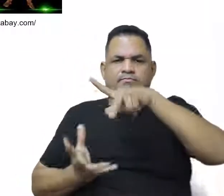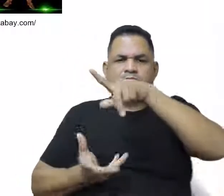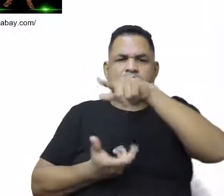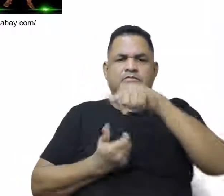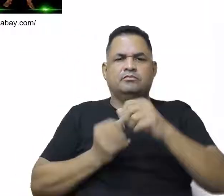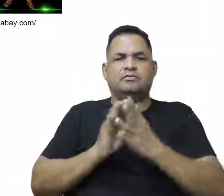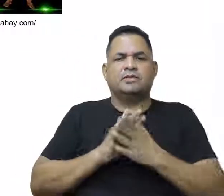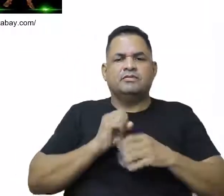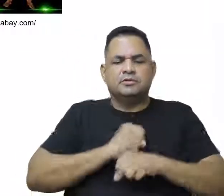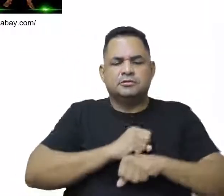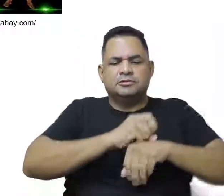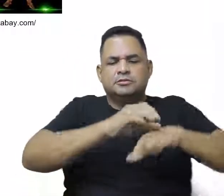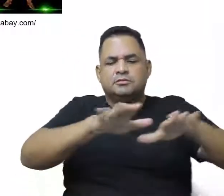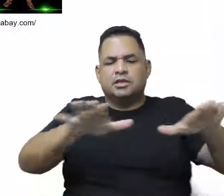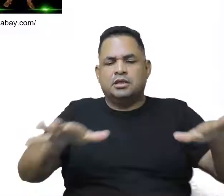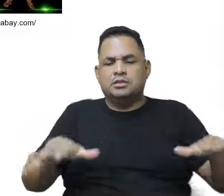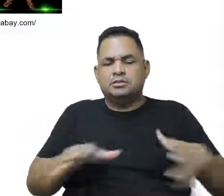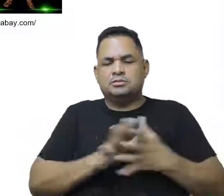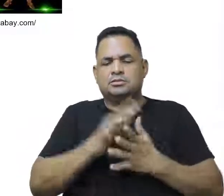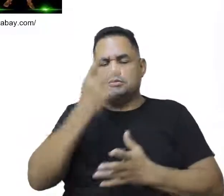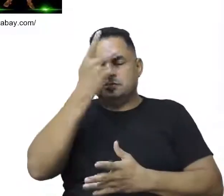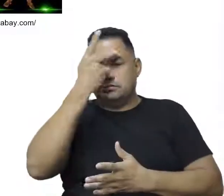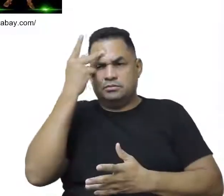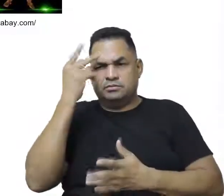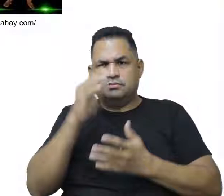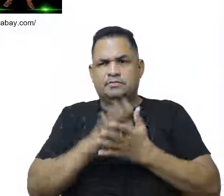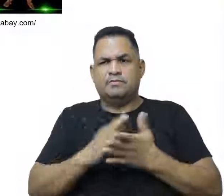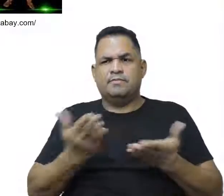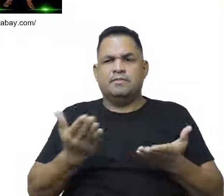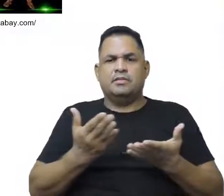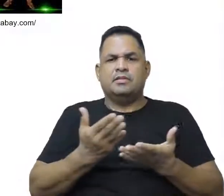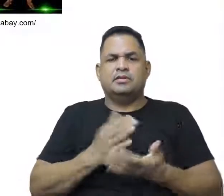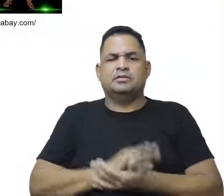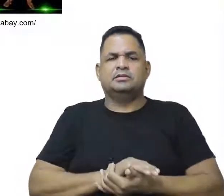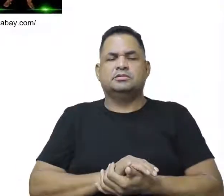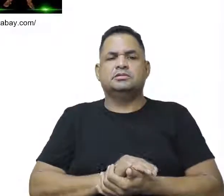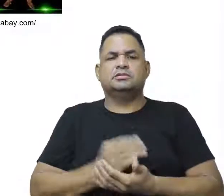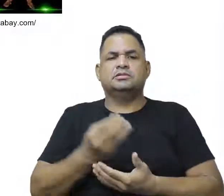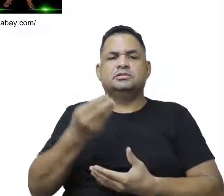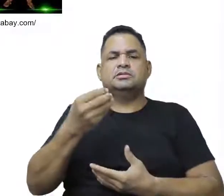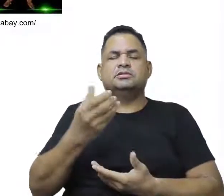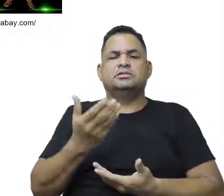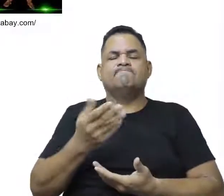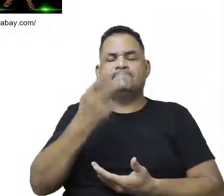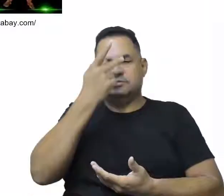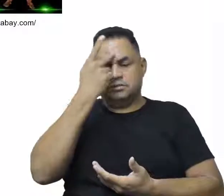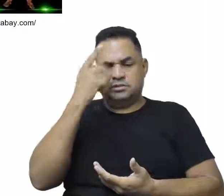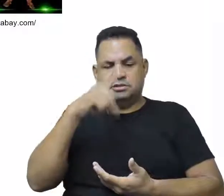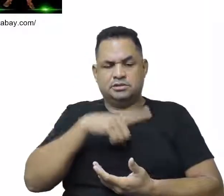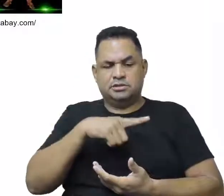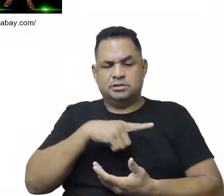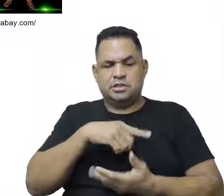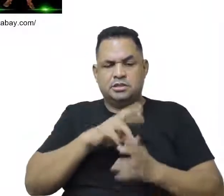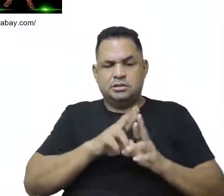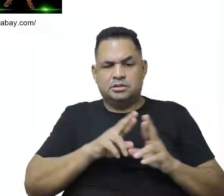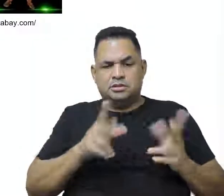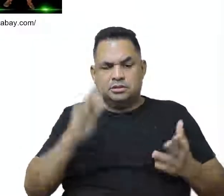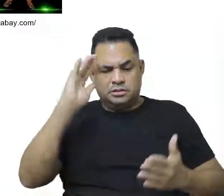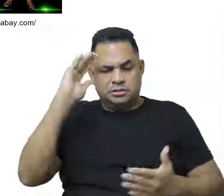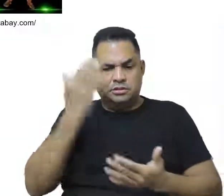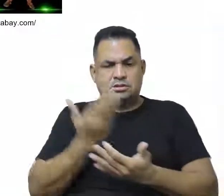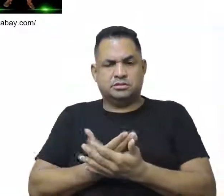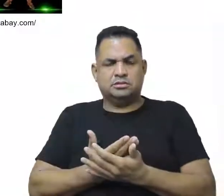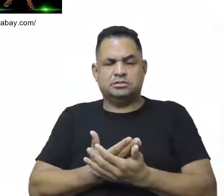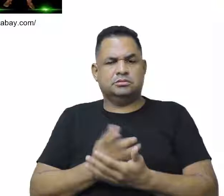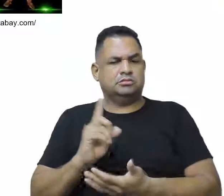eu vou alastrando isso para as pessoas, inclusive, que estão numa condição diferente, acreditarem que